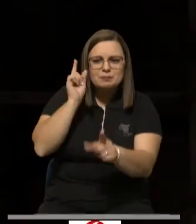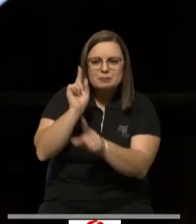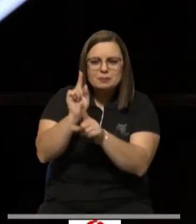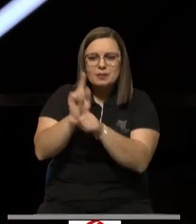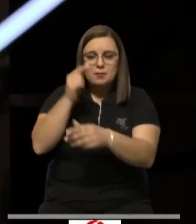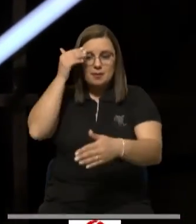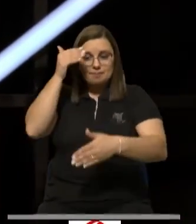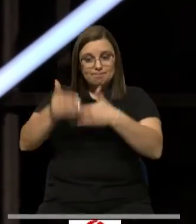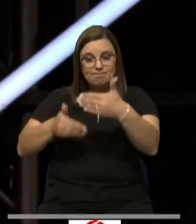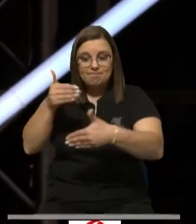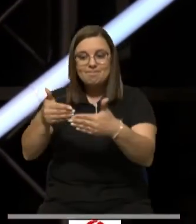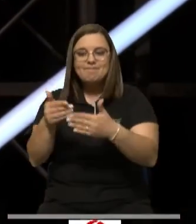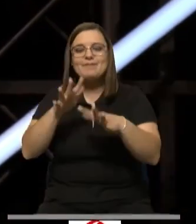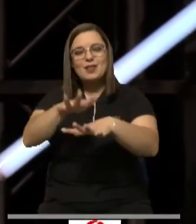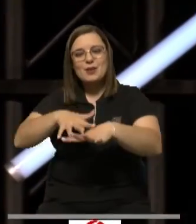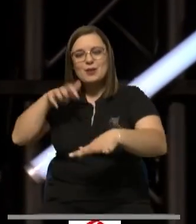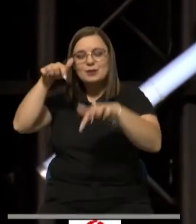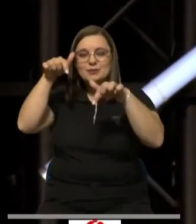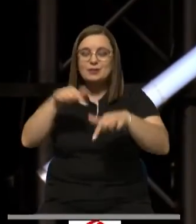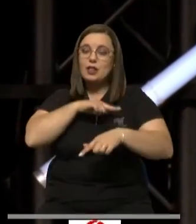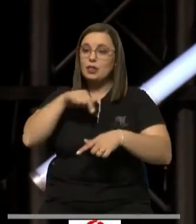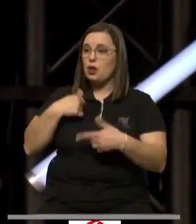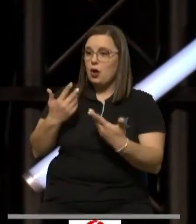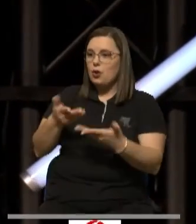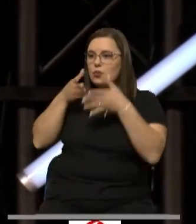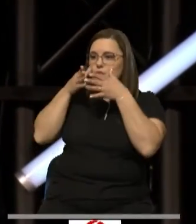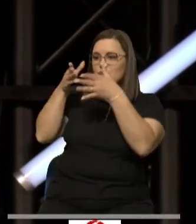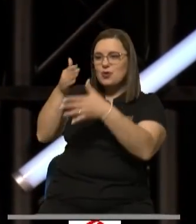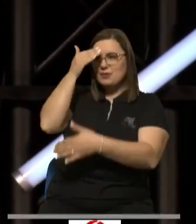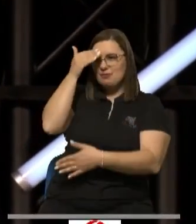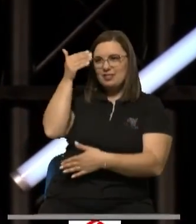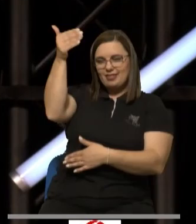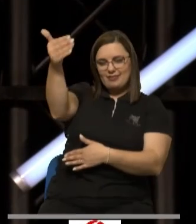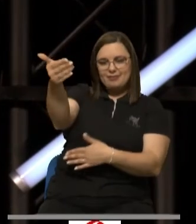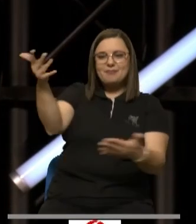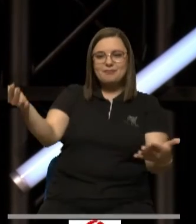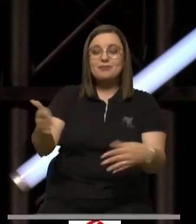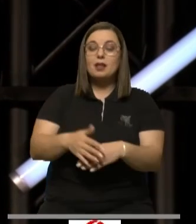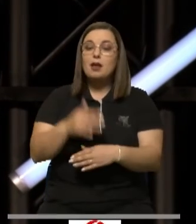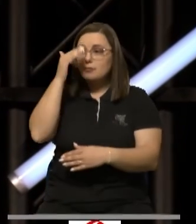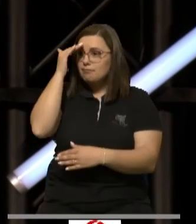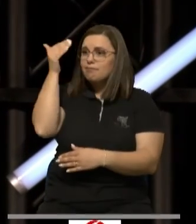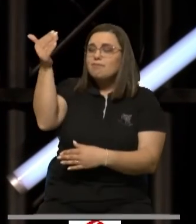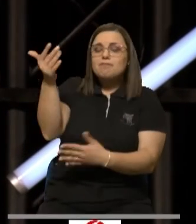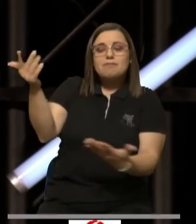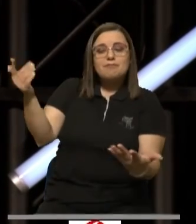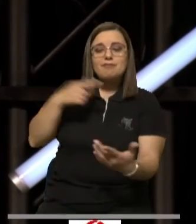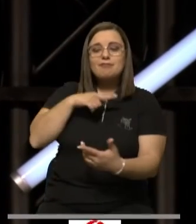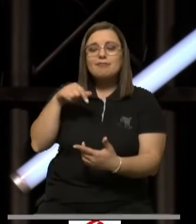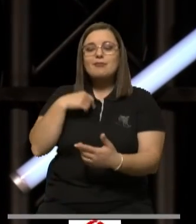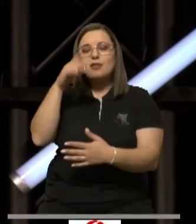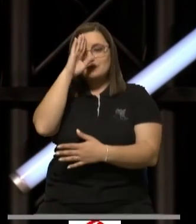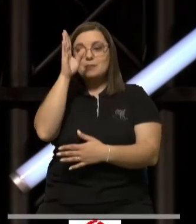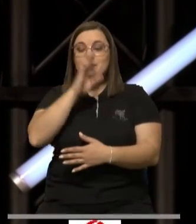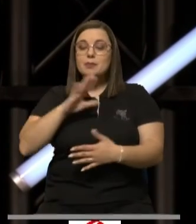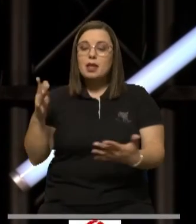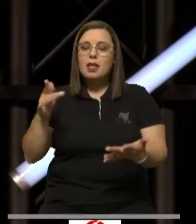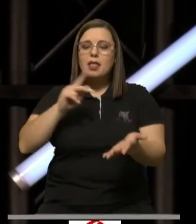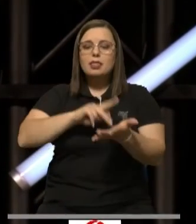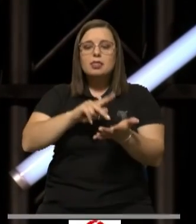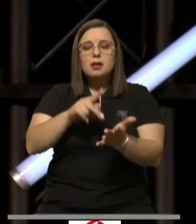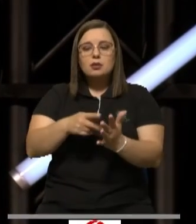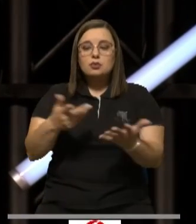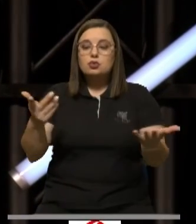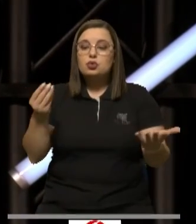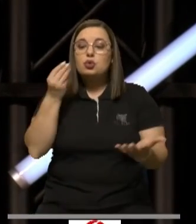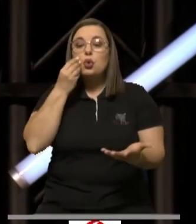avançar neste congresso e vamos olhar em frente. E olhar em frente é saber como é que a